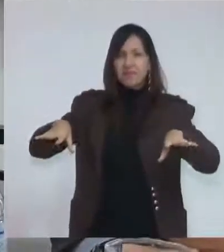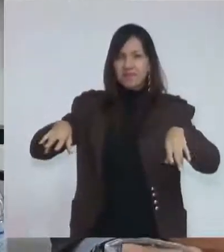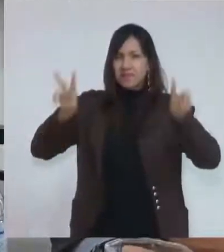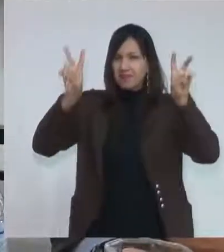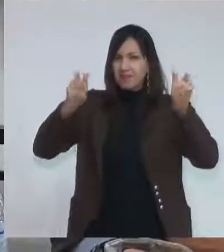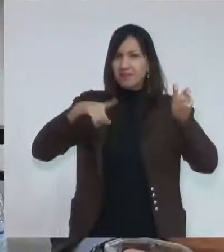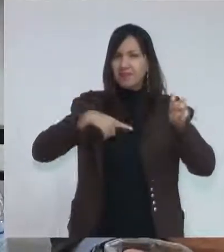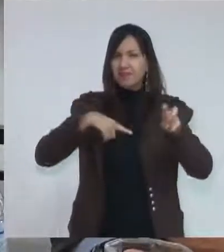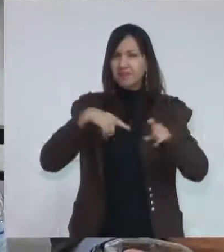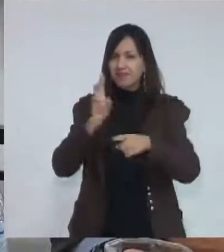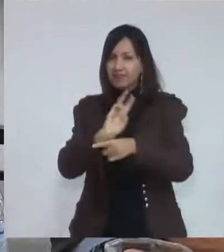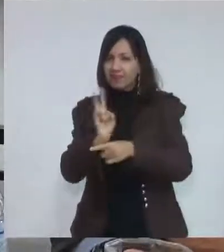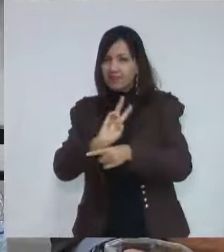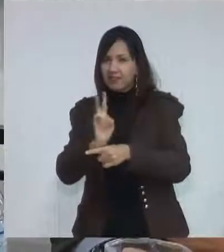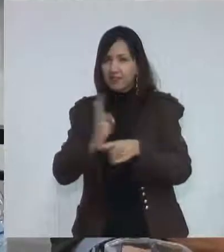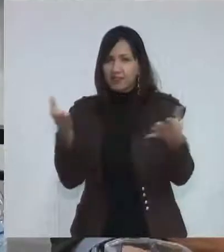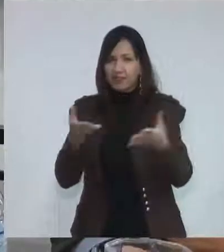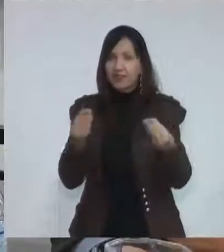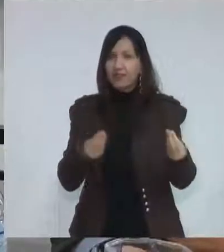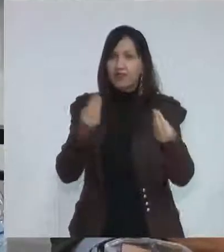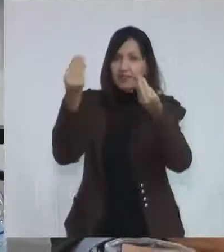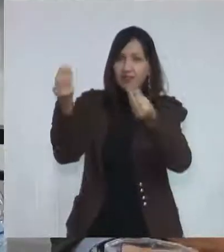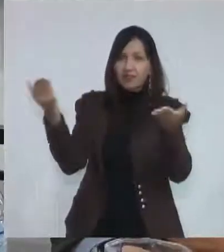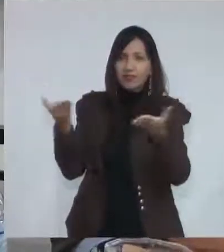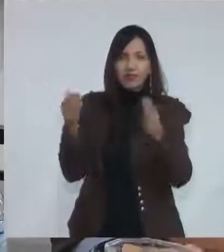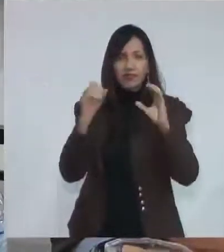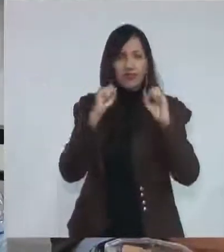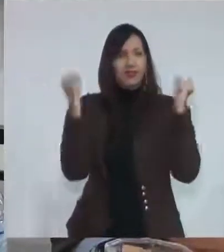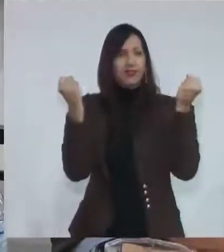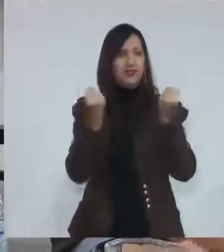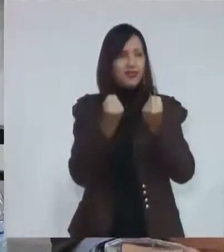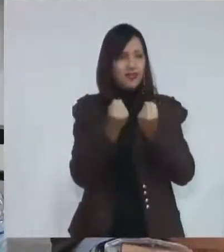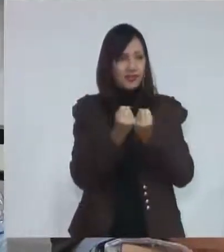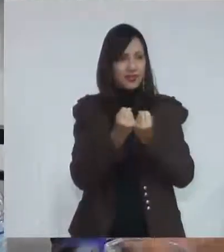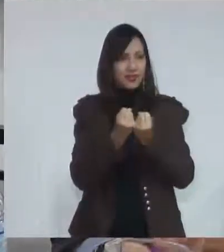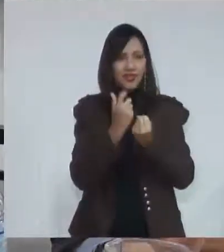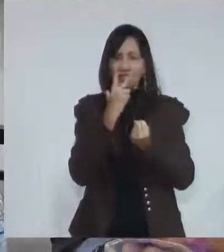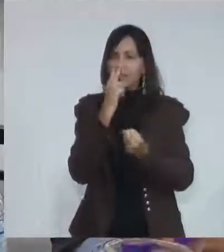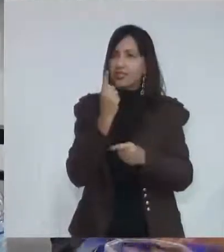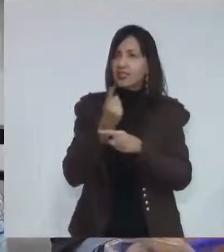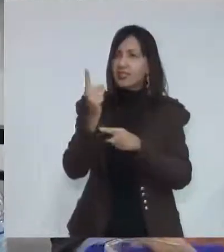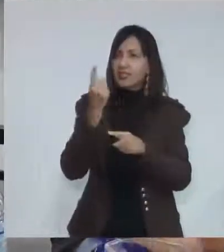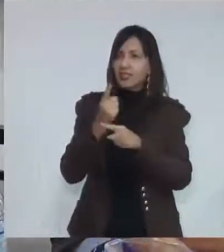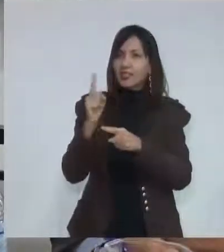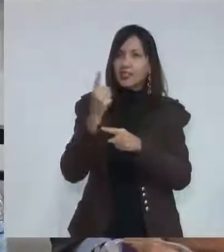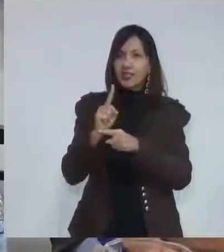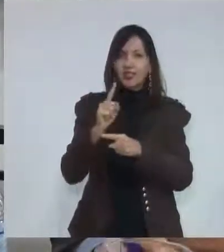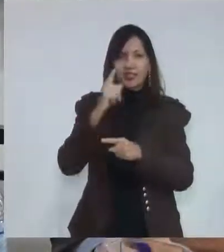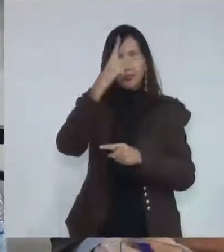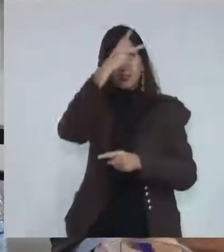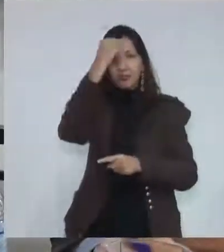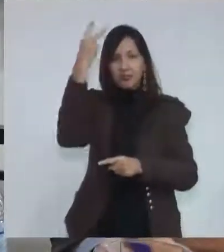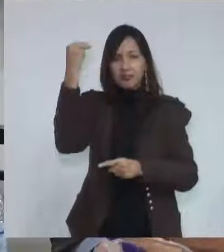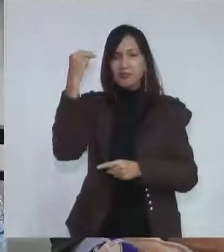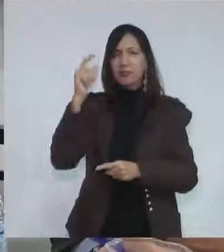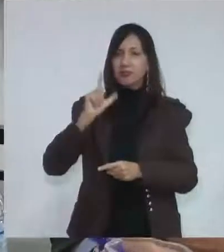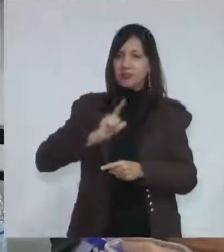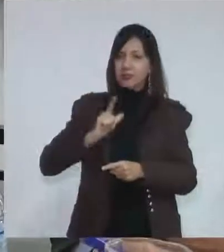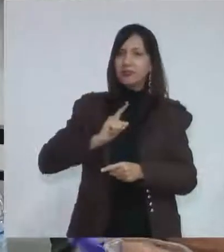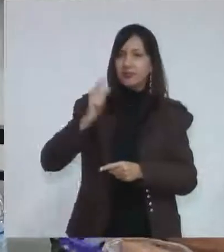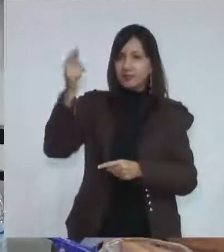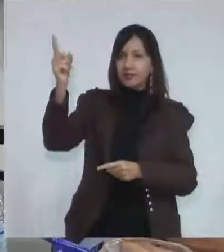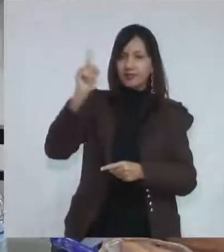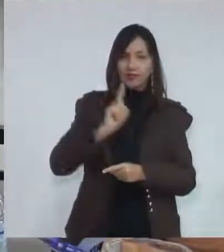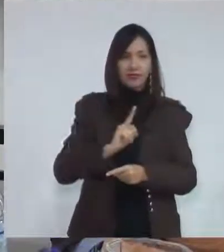da Controladoria enviado na noite de hoje, essa sessão. É um absurdo, é uma provocação o que o prefeito municipal fez. No meio